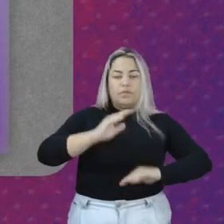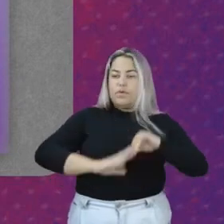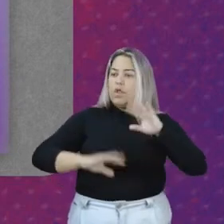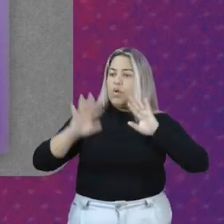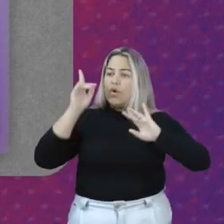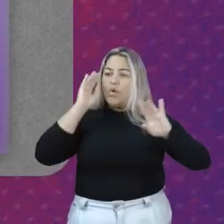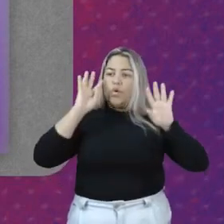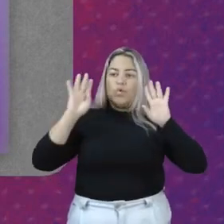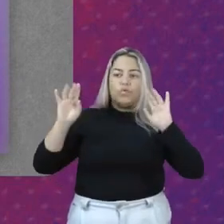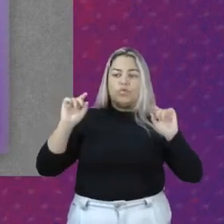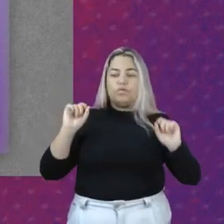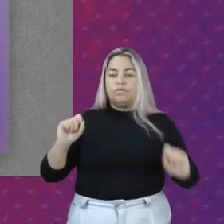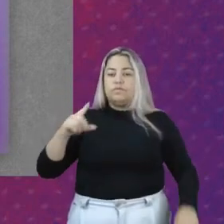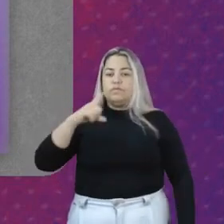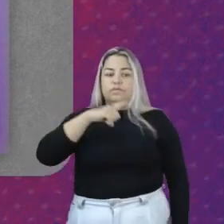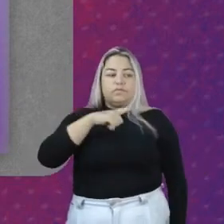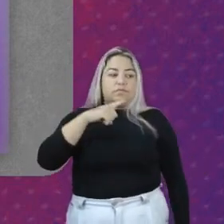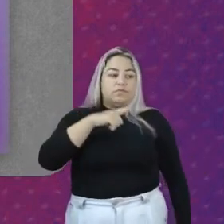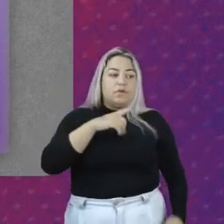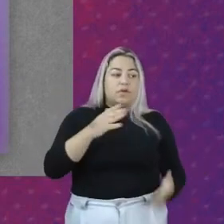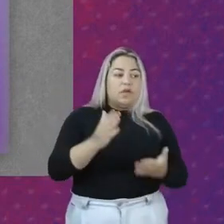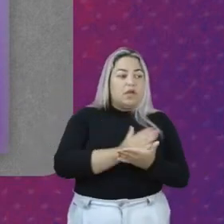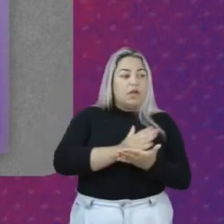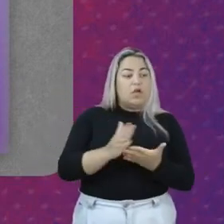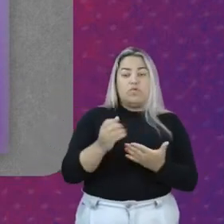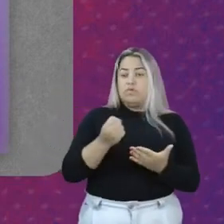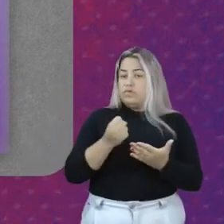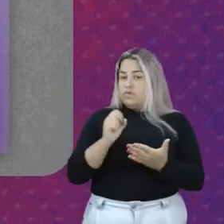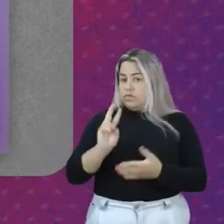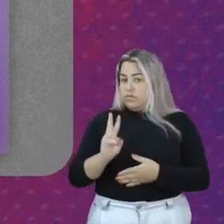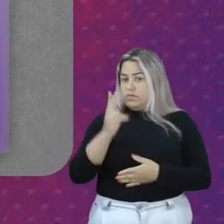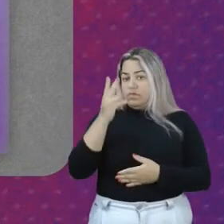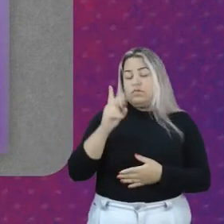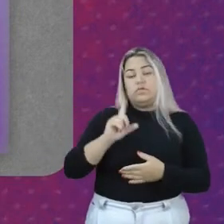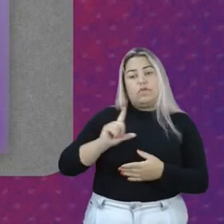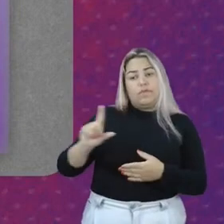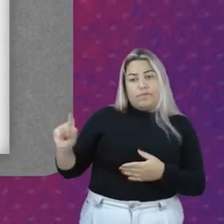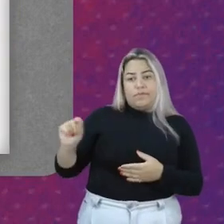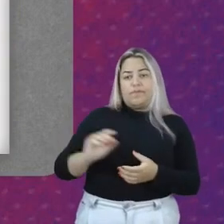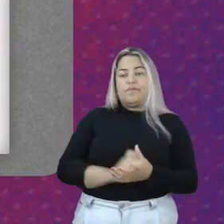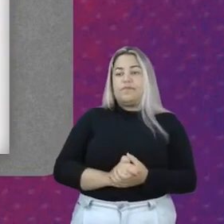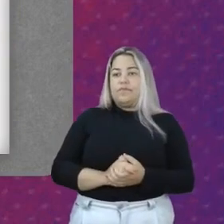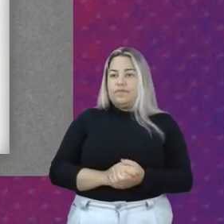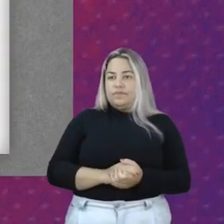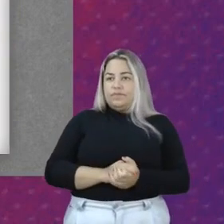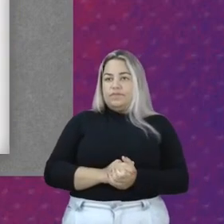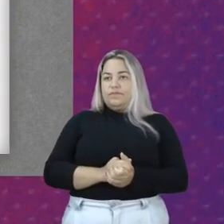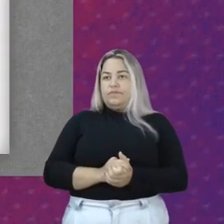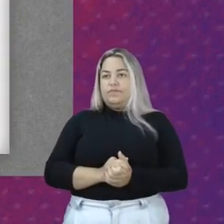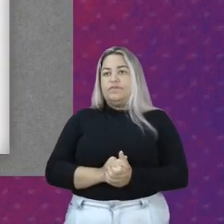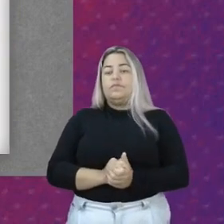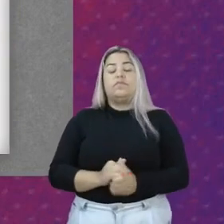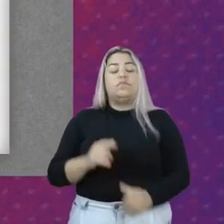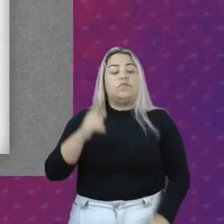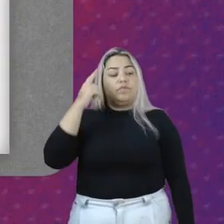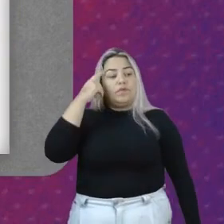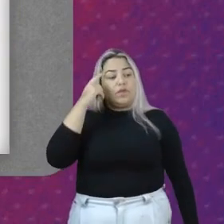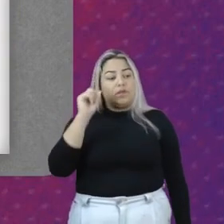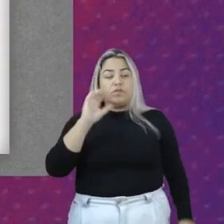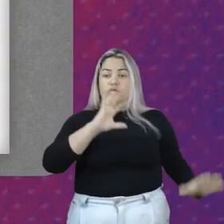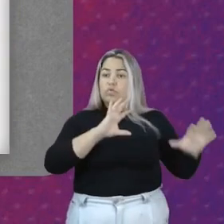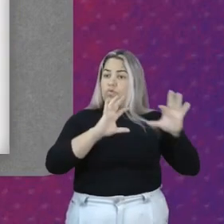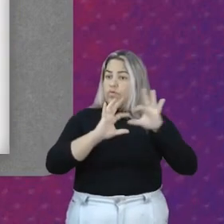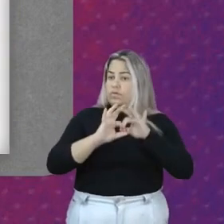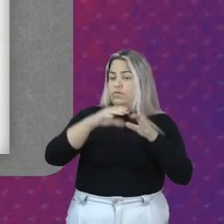sonho que tenha algum custo ou que faça ela sair daquela caixinha. Quando a gente pensa no contexto de